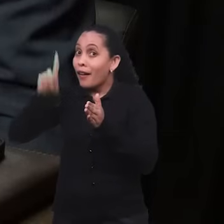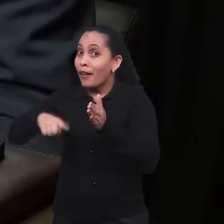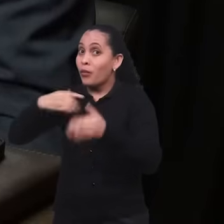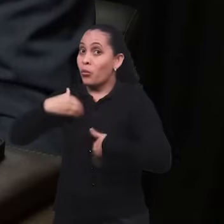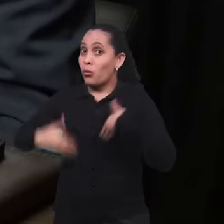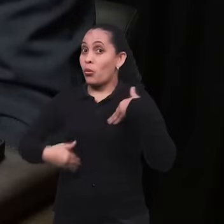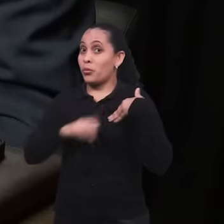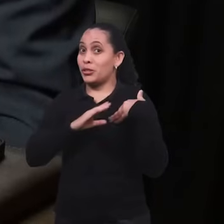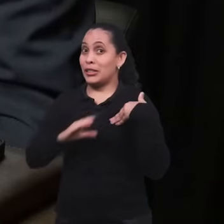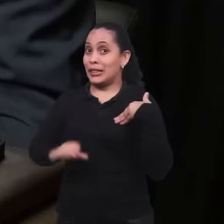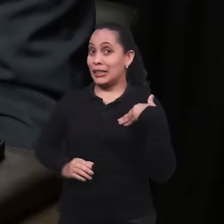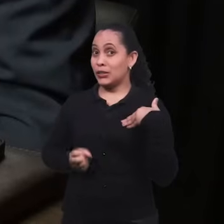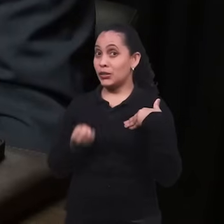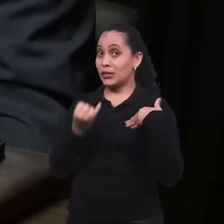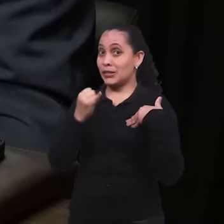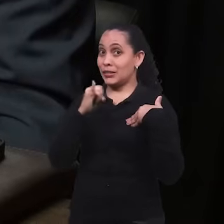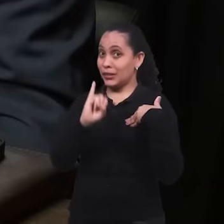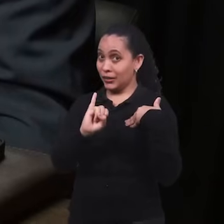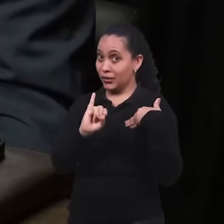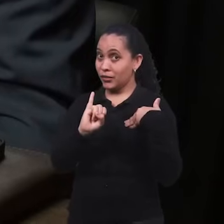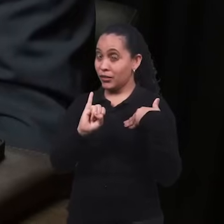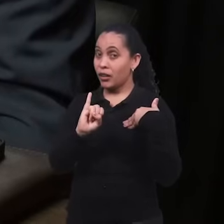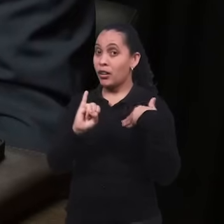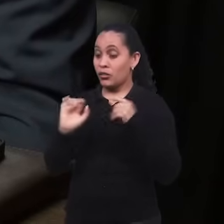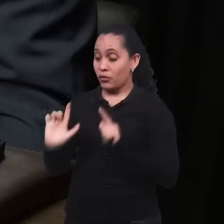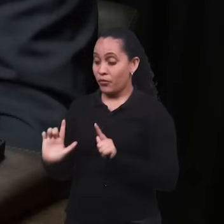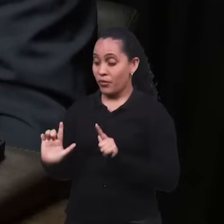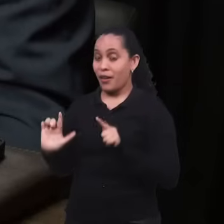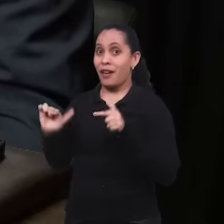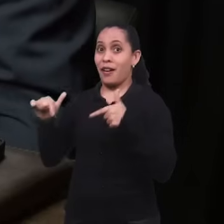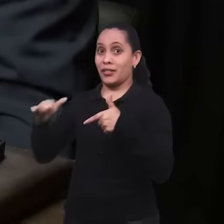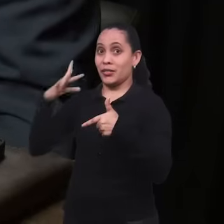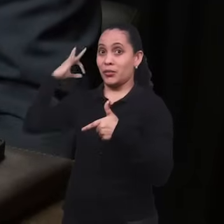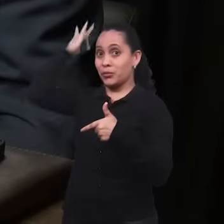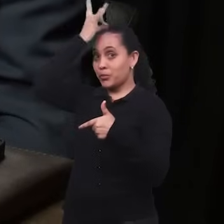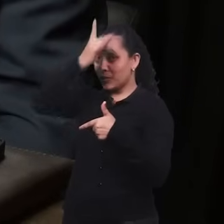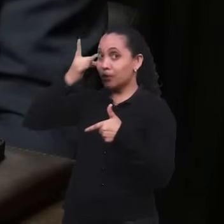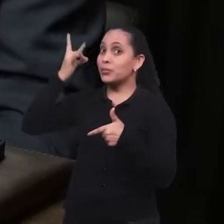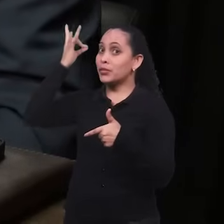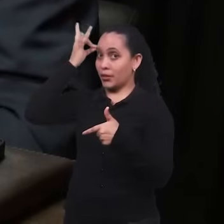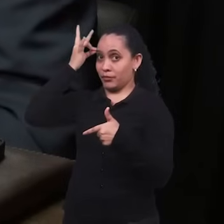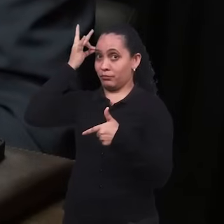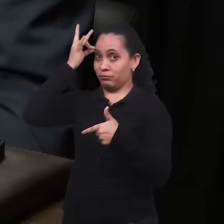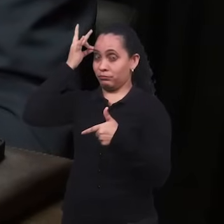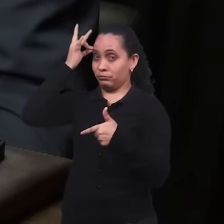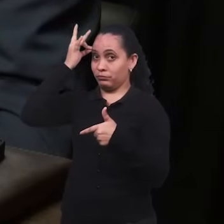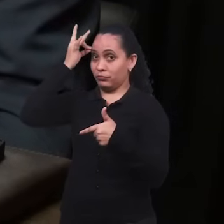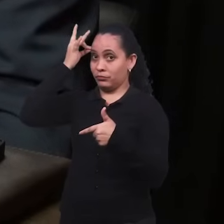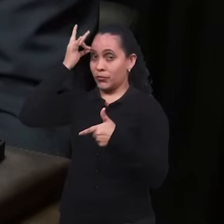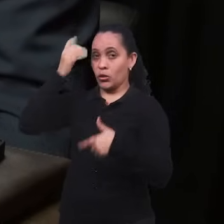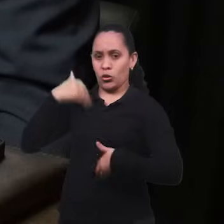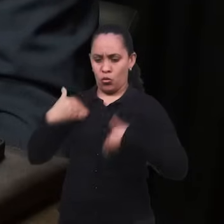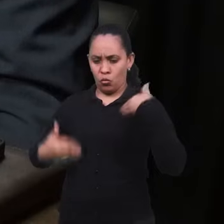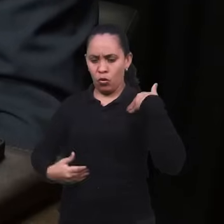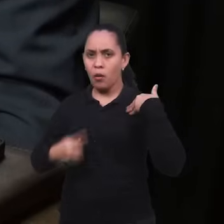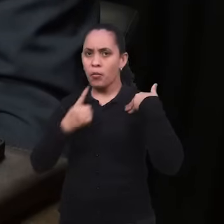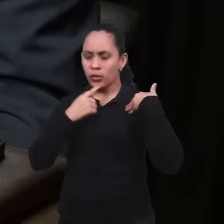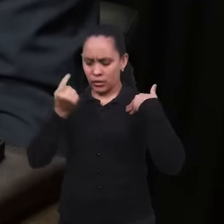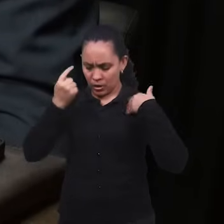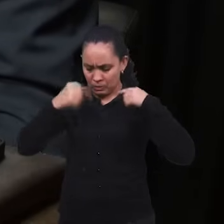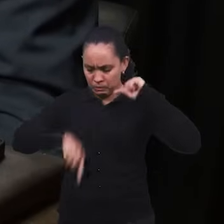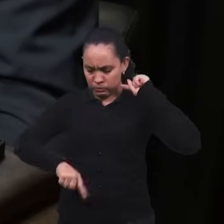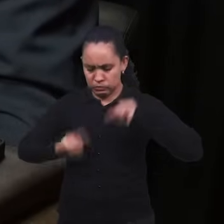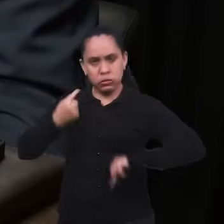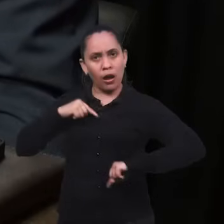Cristo se ela tiver dentro dela um sangue circulando. Senão é um corpo morto. E Jesus Cristo não é um